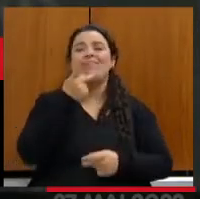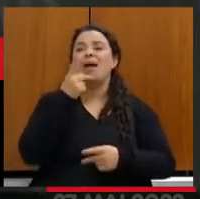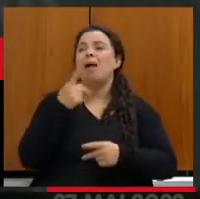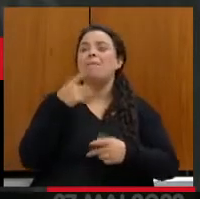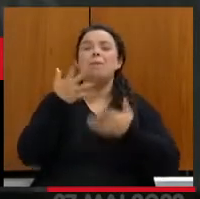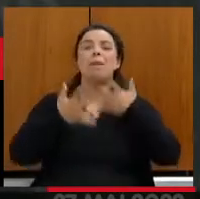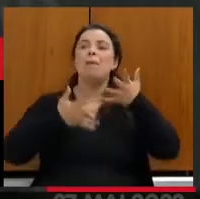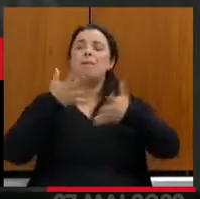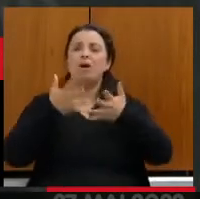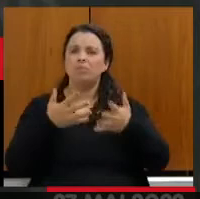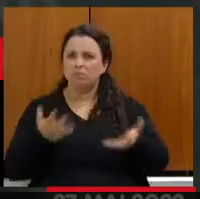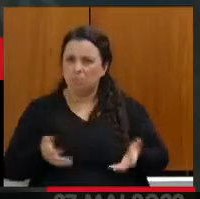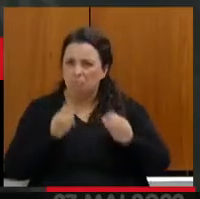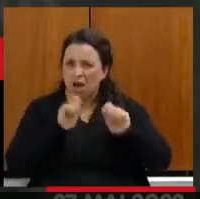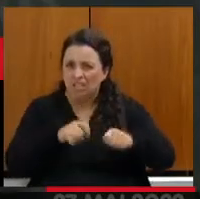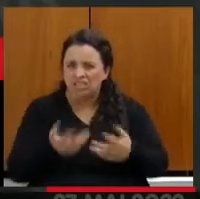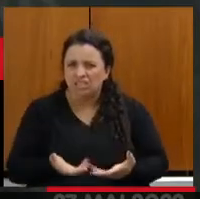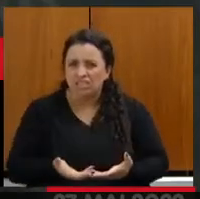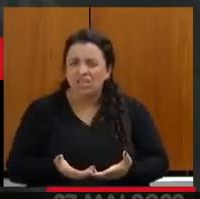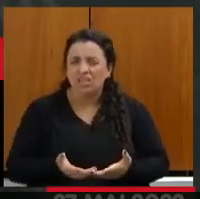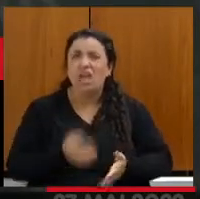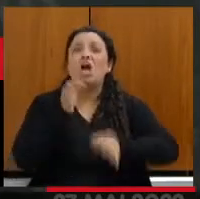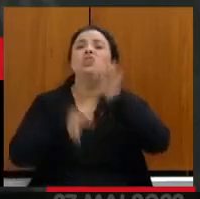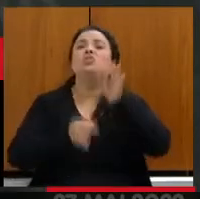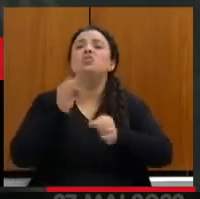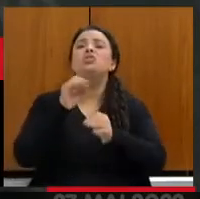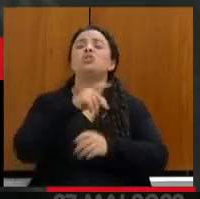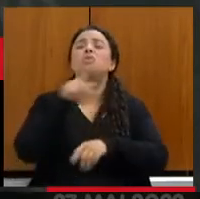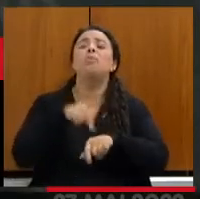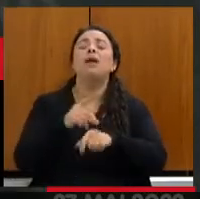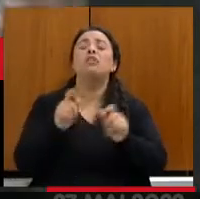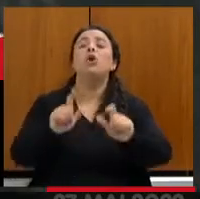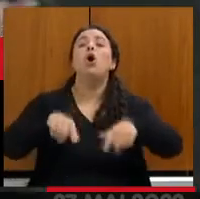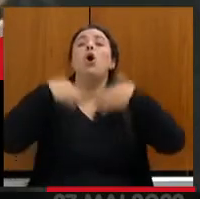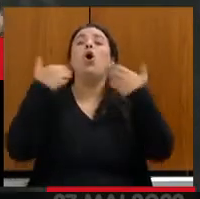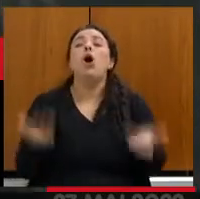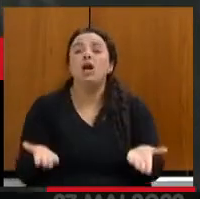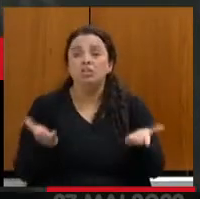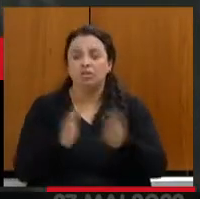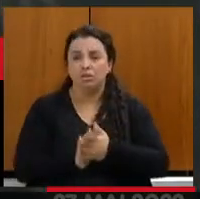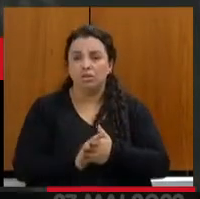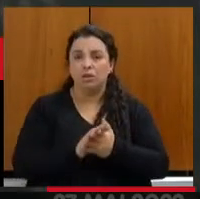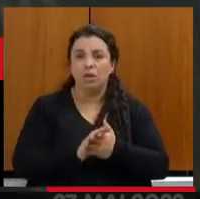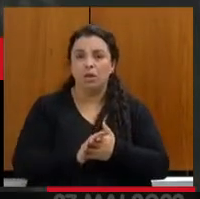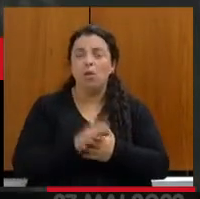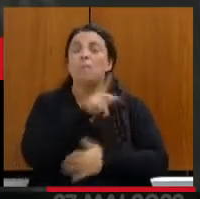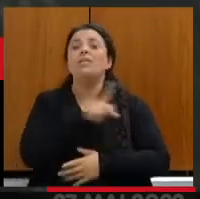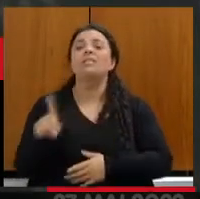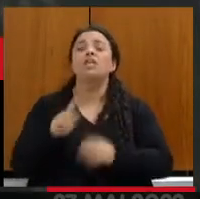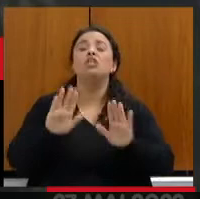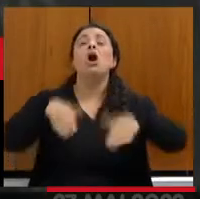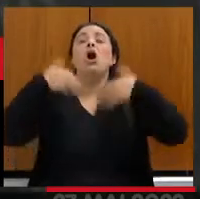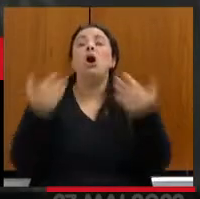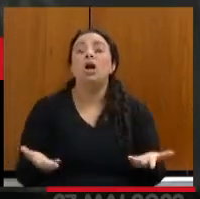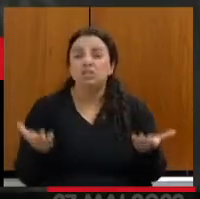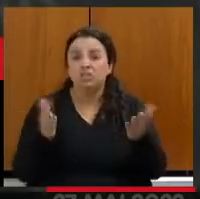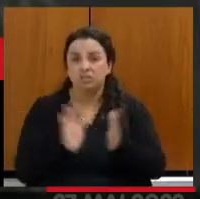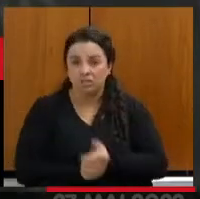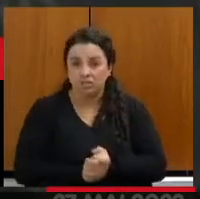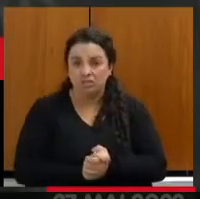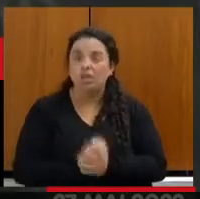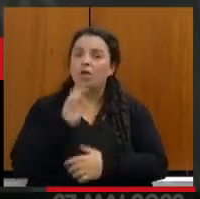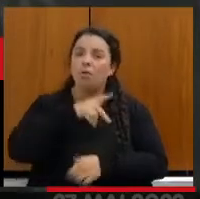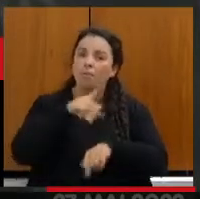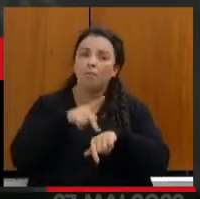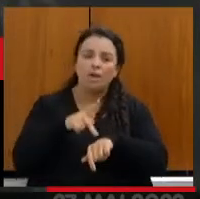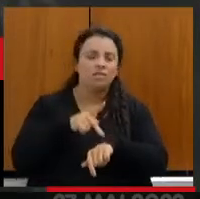Cadê os GO as cores Cadê o presidente não tem esse é um país que precisa mudar